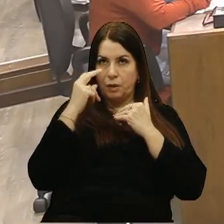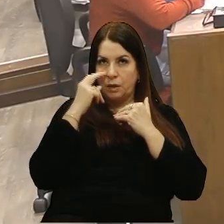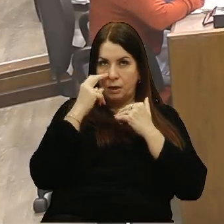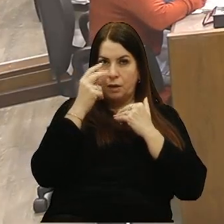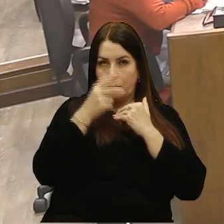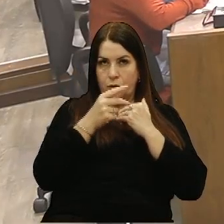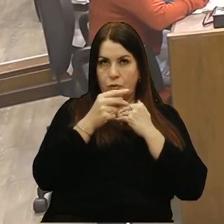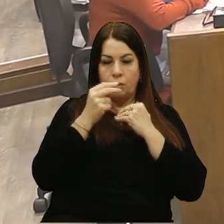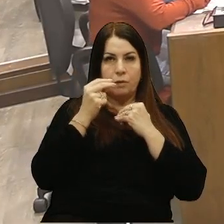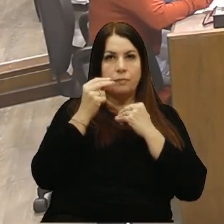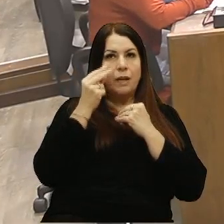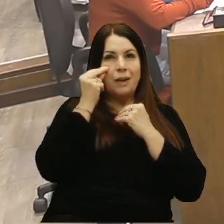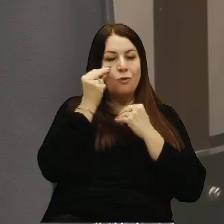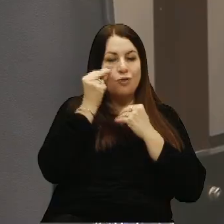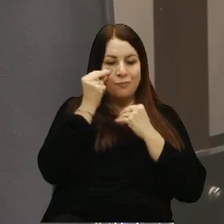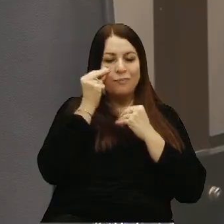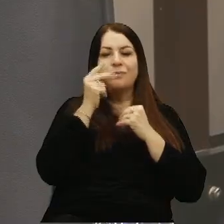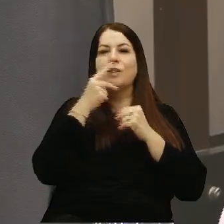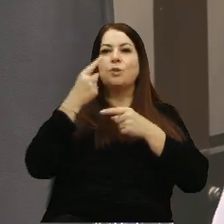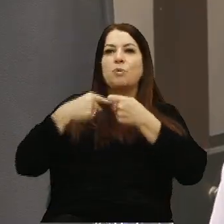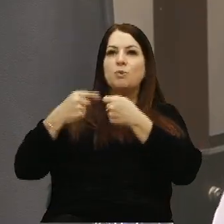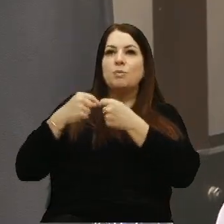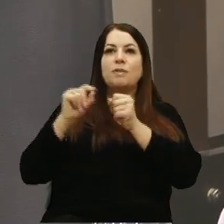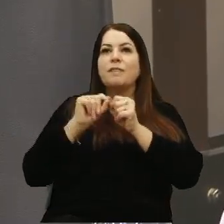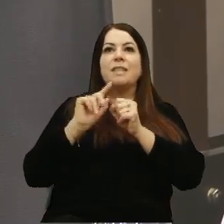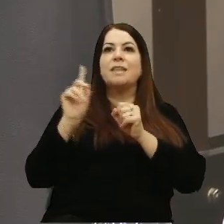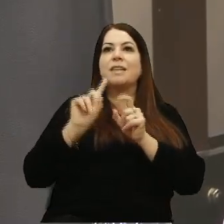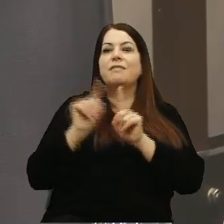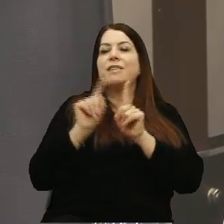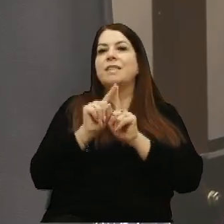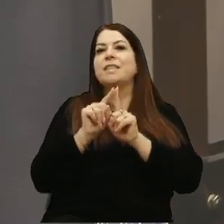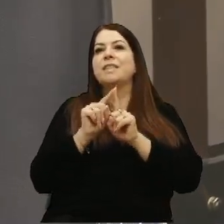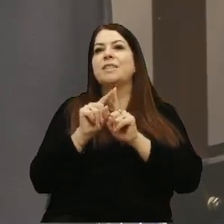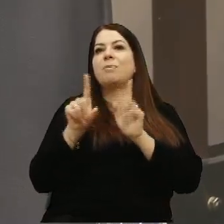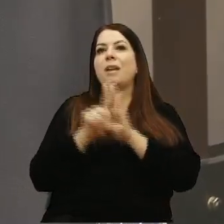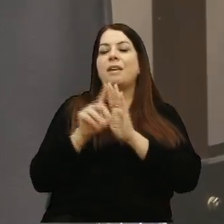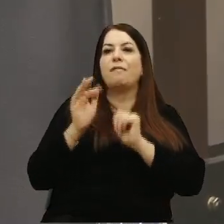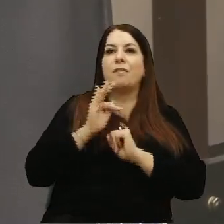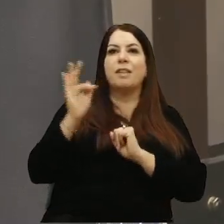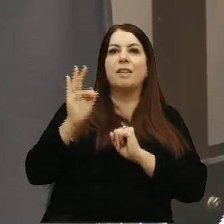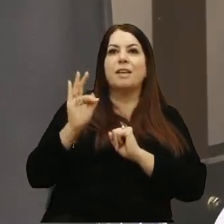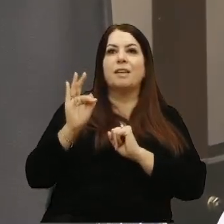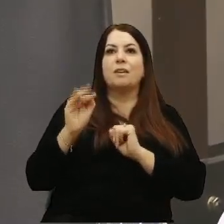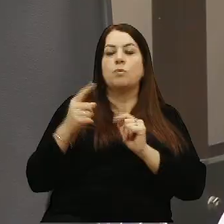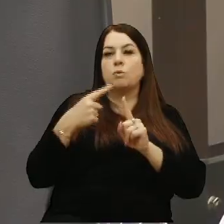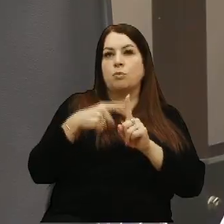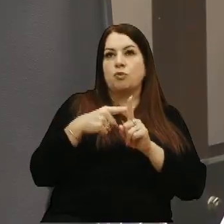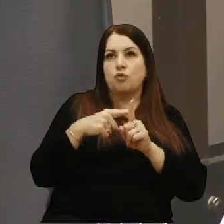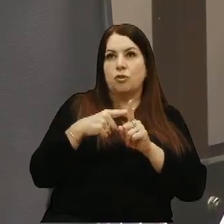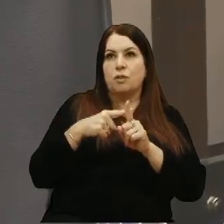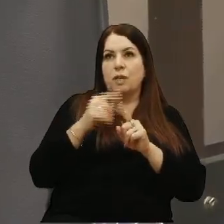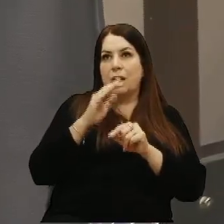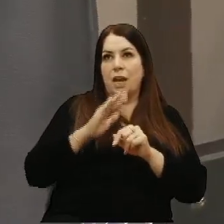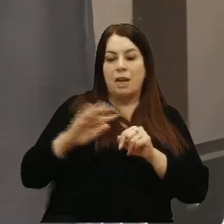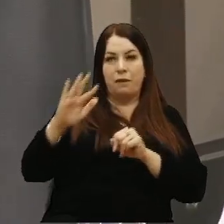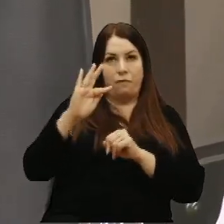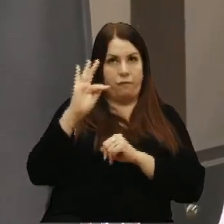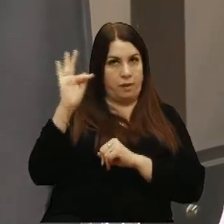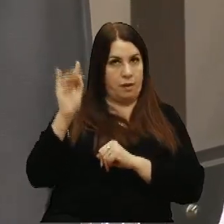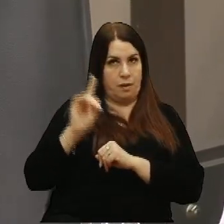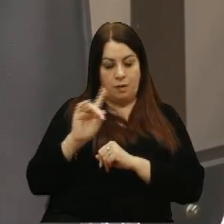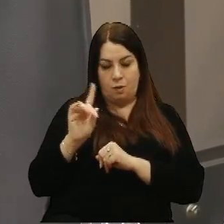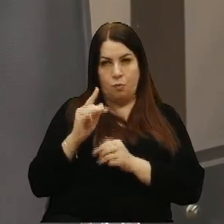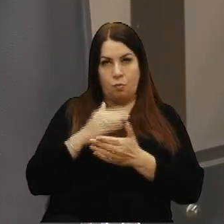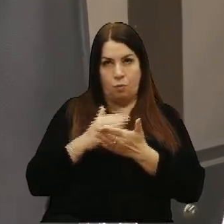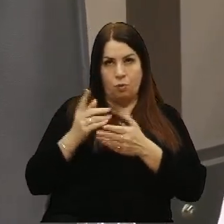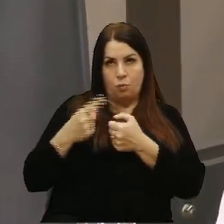que município a gente não deve fazer, que se tiver alguma lei federal, alguma coisa que não seja positiva, tem que ser a nível federal. Não. Começou